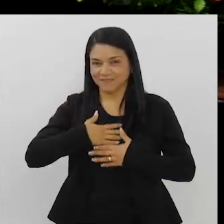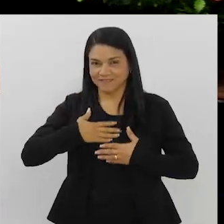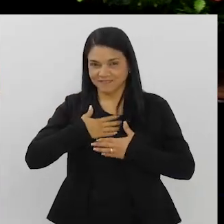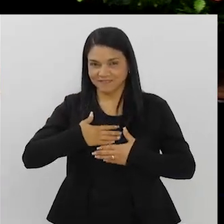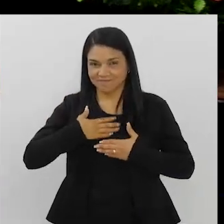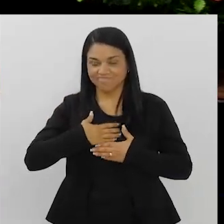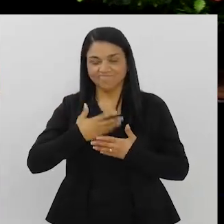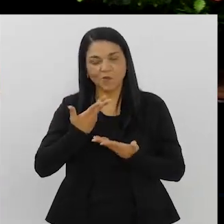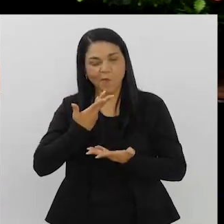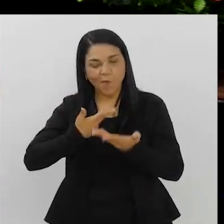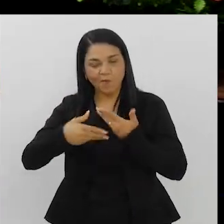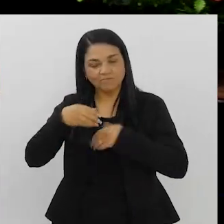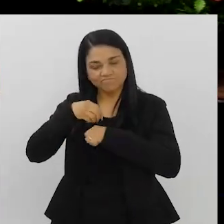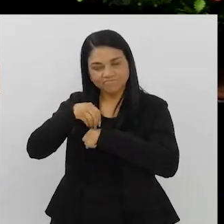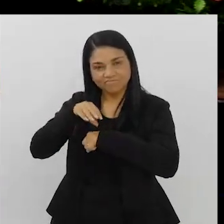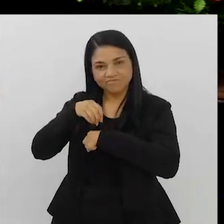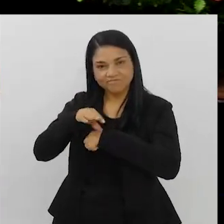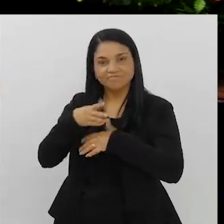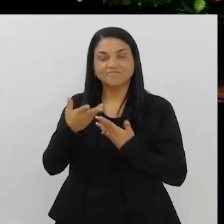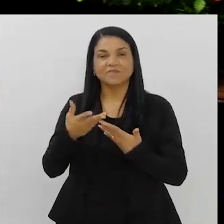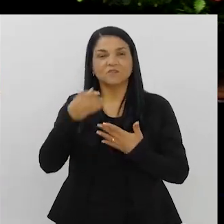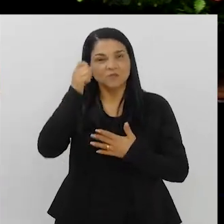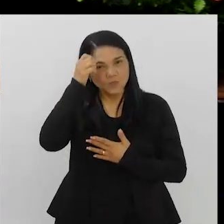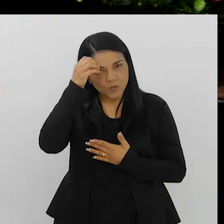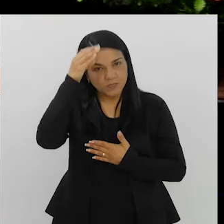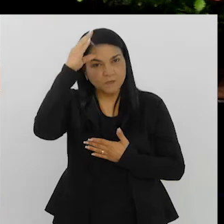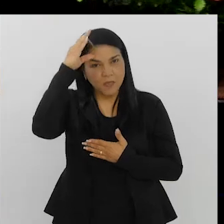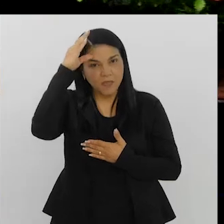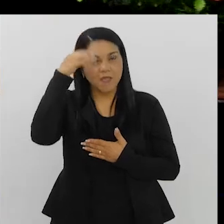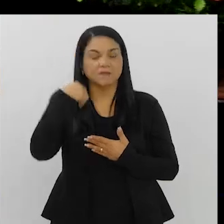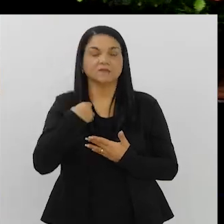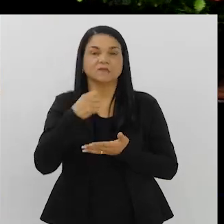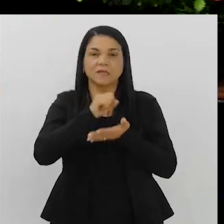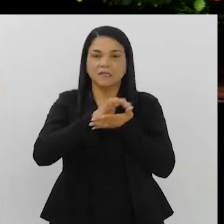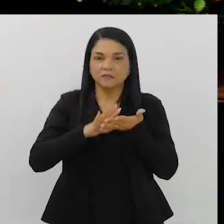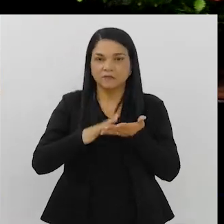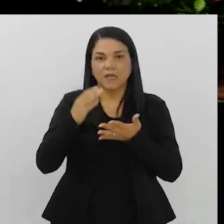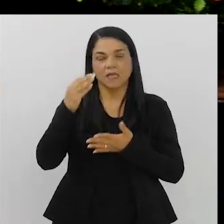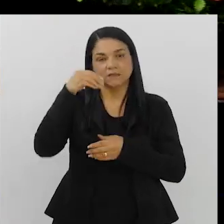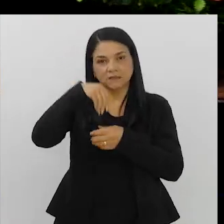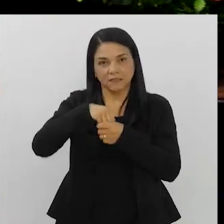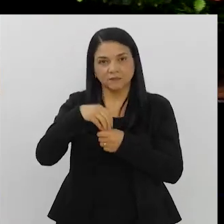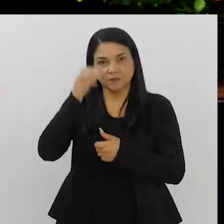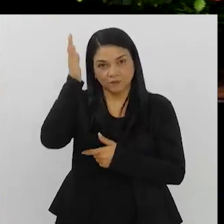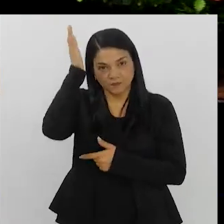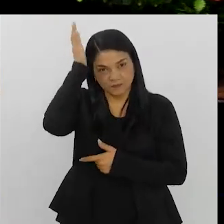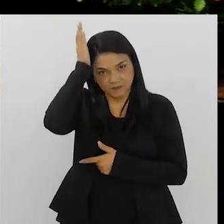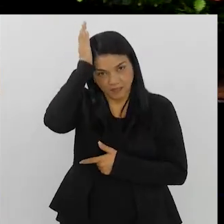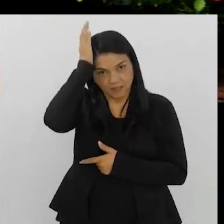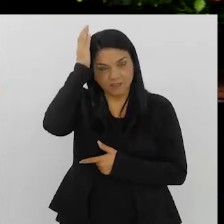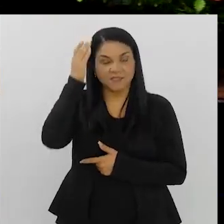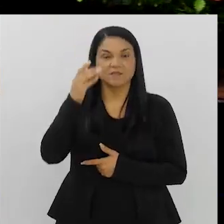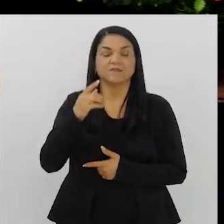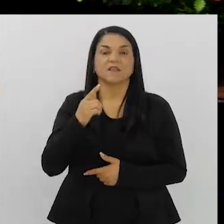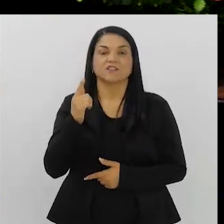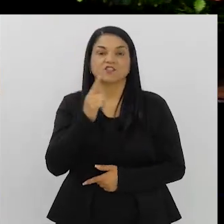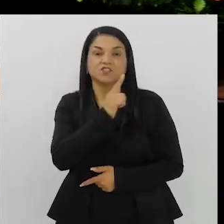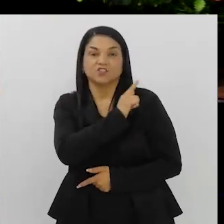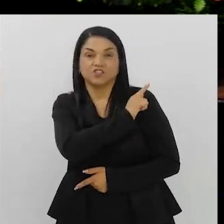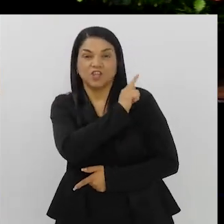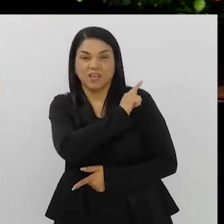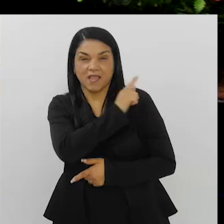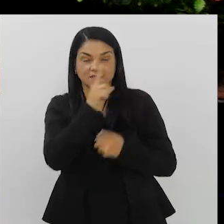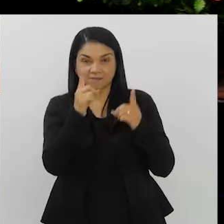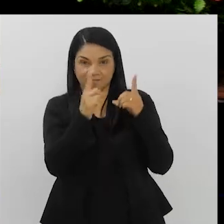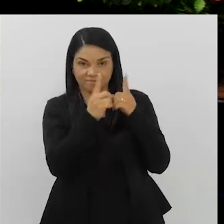compartilhar um pouquinho, né, dos nossos conhecimentos, das nossas atividades, em nome do SESC Rio, da Gerência de Assistência, que é onde o